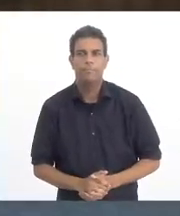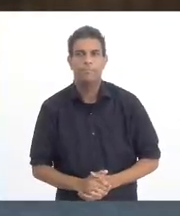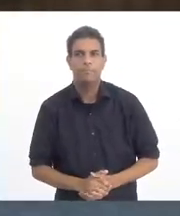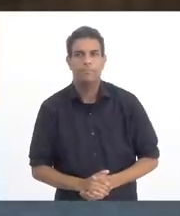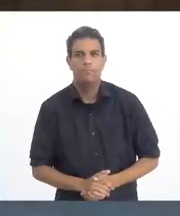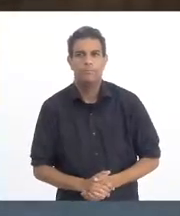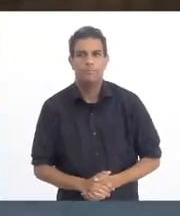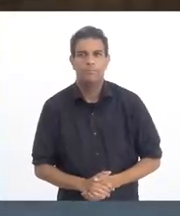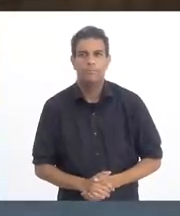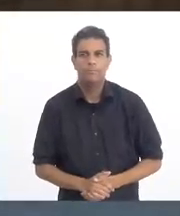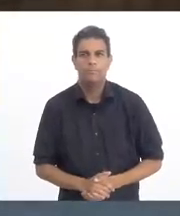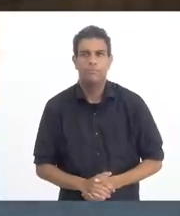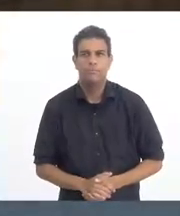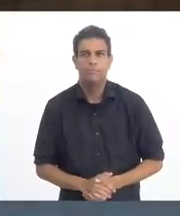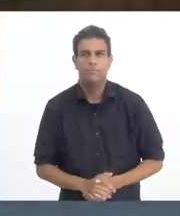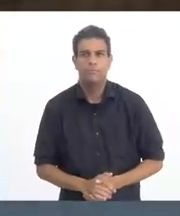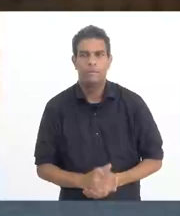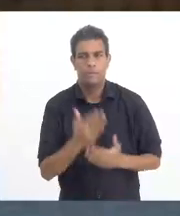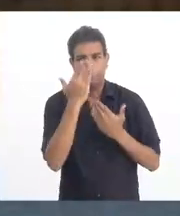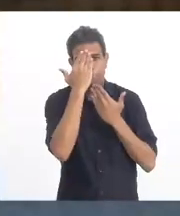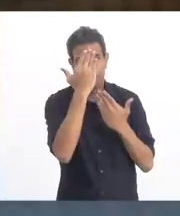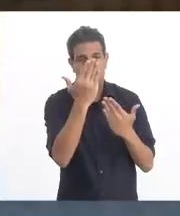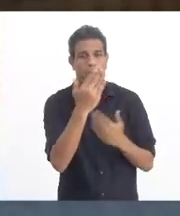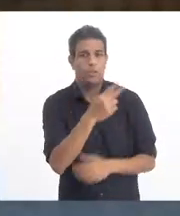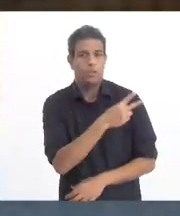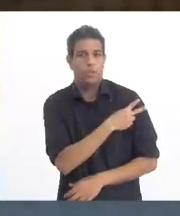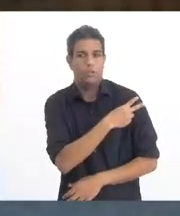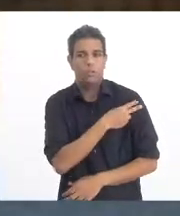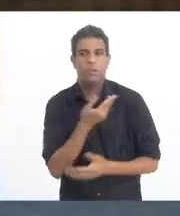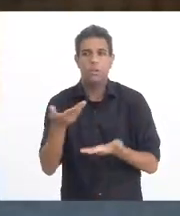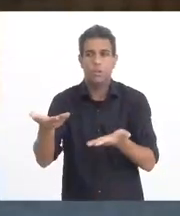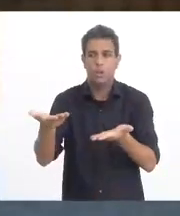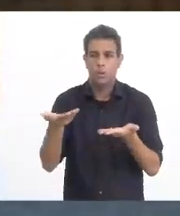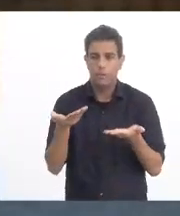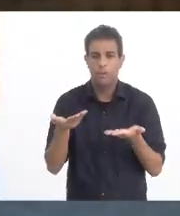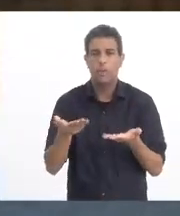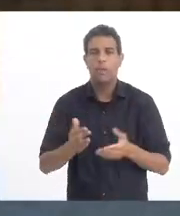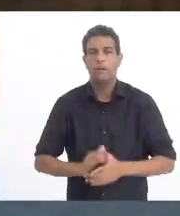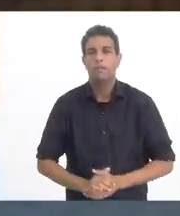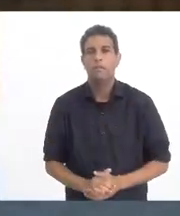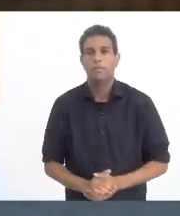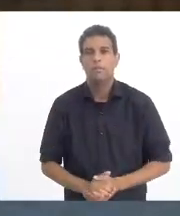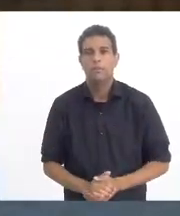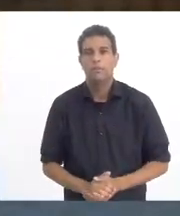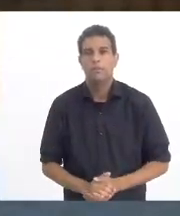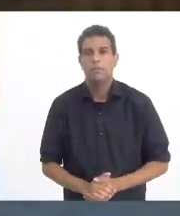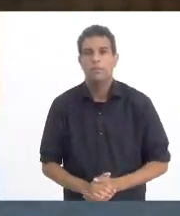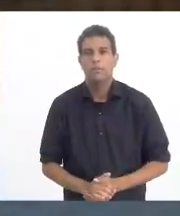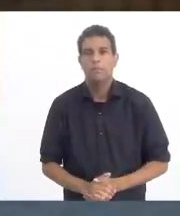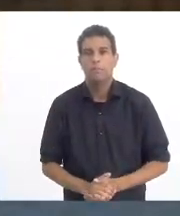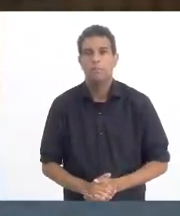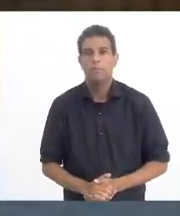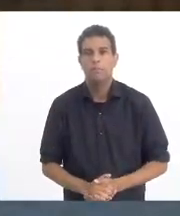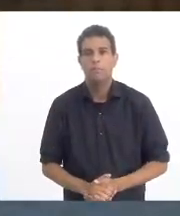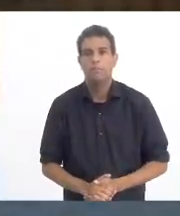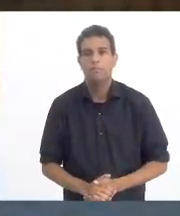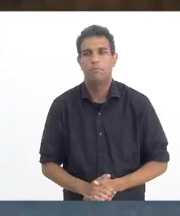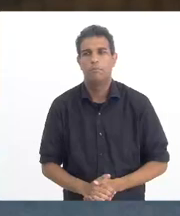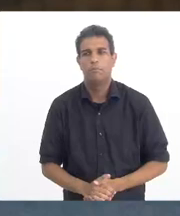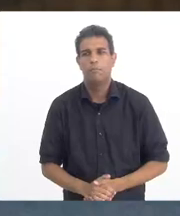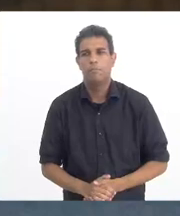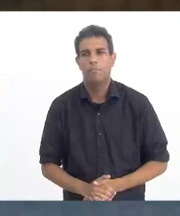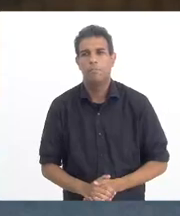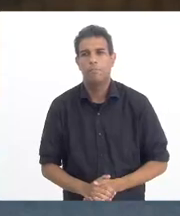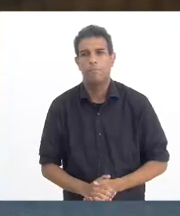Obrigado, sargento. Quero chamar aqui Bom, presente, então, na linha, presente. Coronel, só... pode